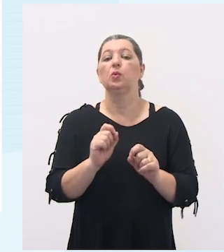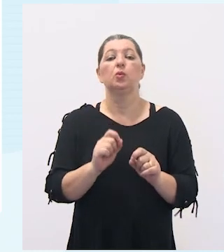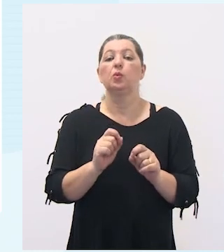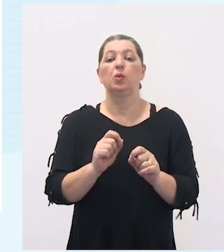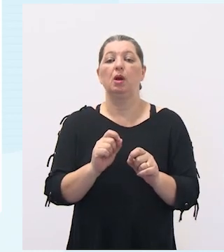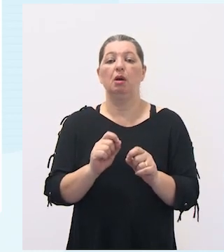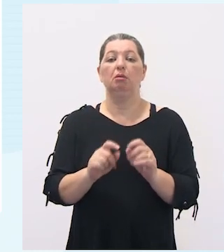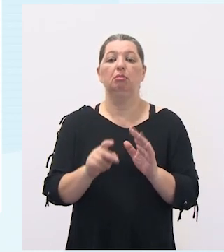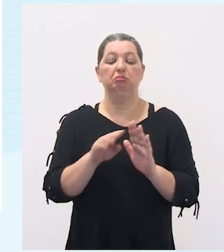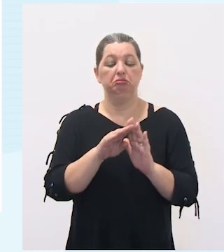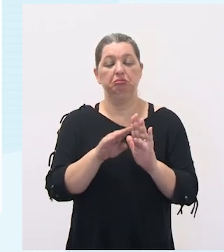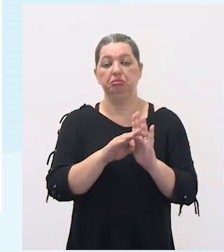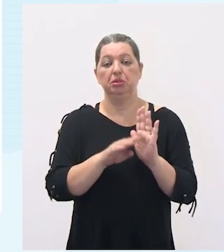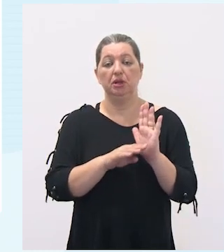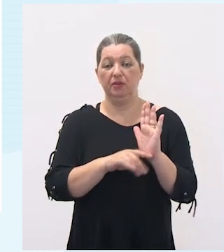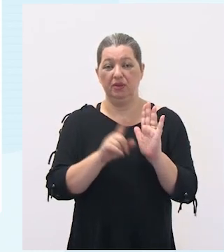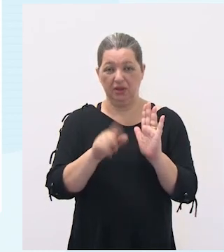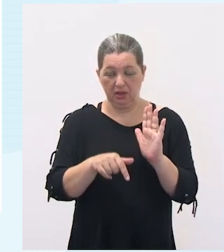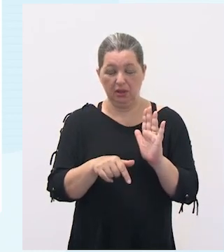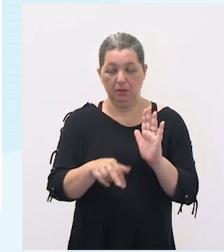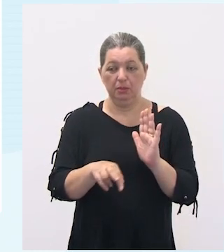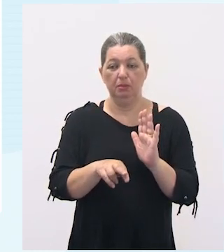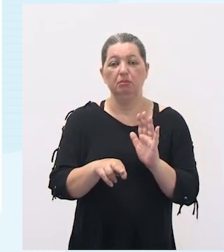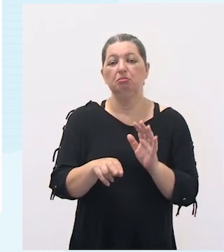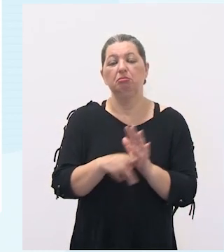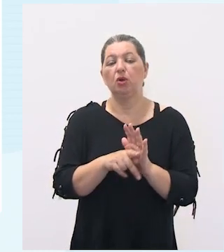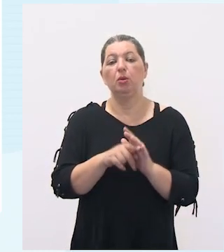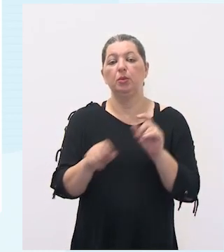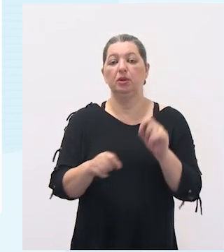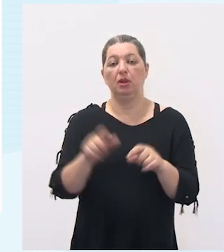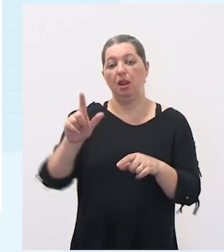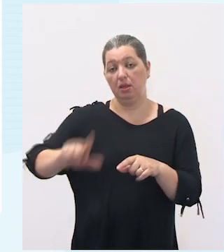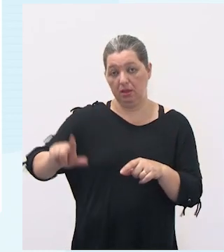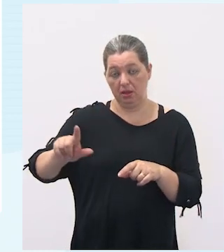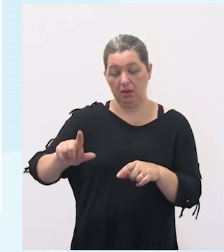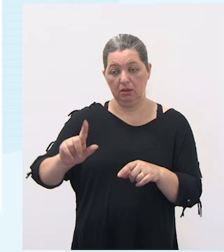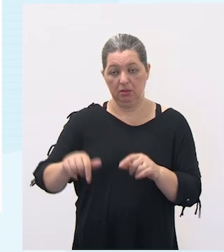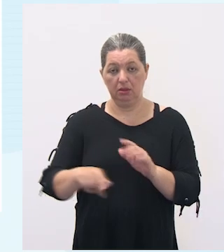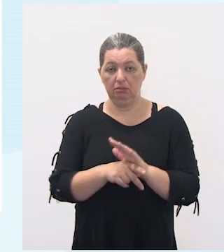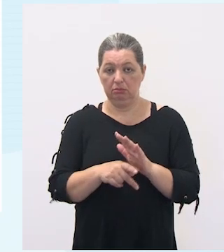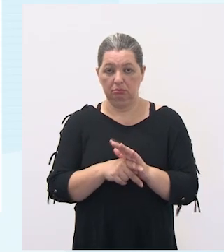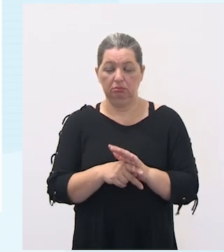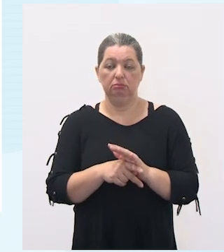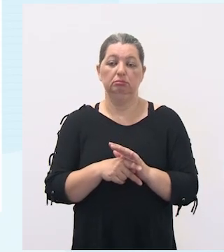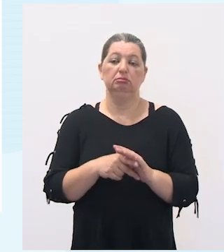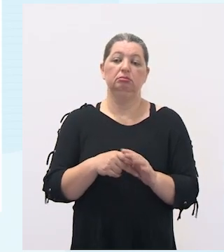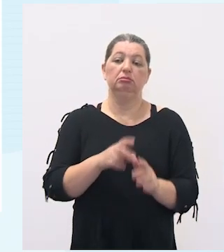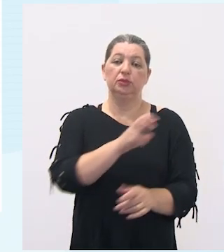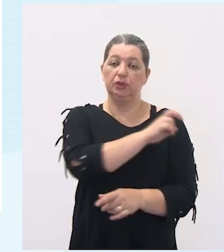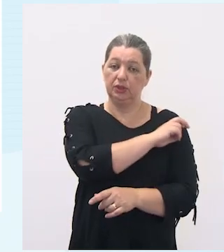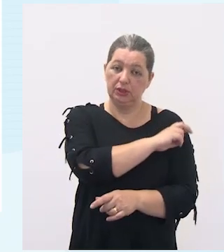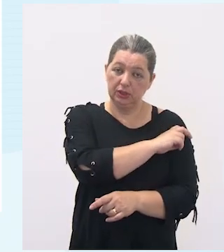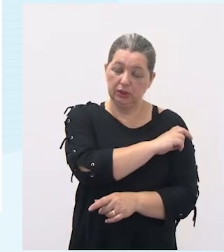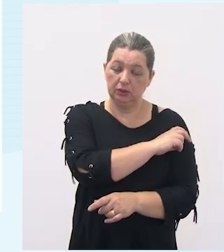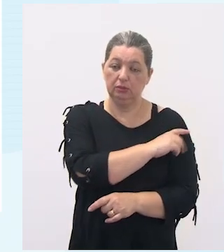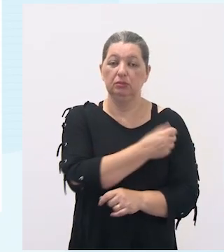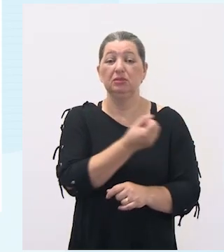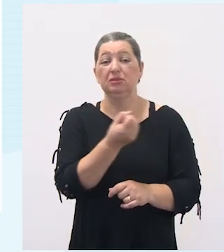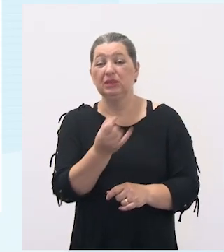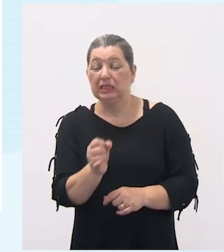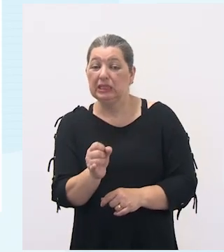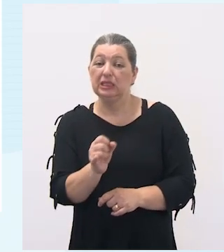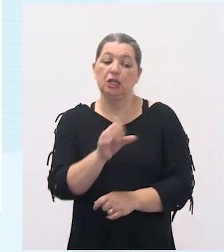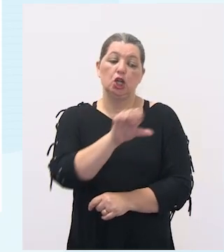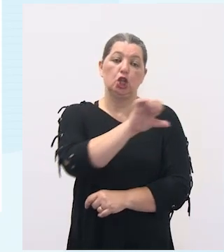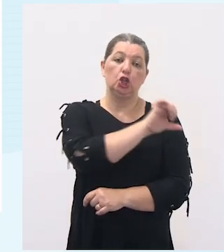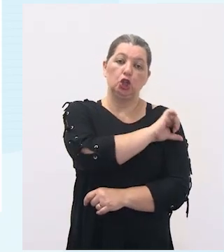nível? Resenha é o gênero literário. Se for para o 5º ano, é um nível mais avançado. Se for para o 9º ano